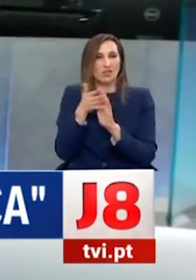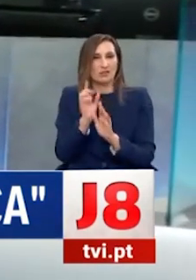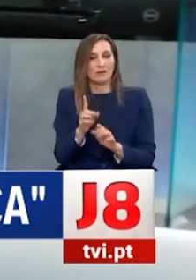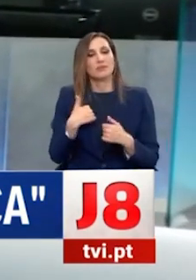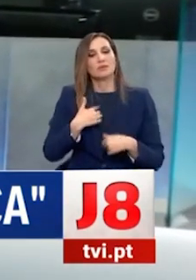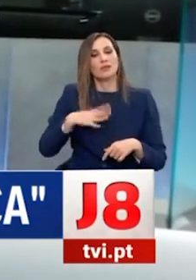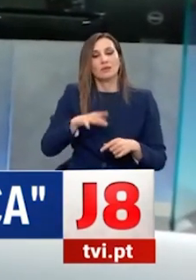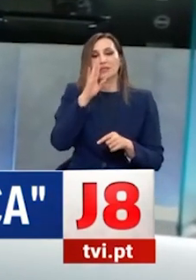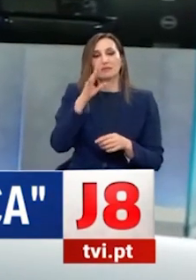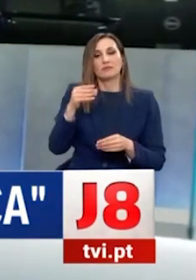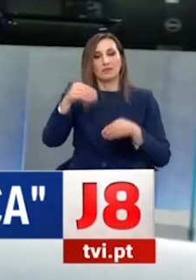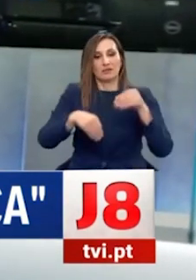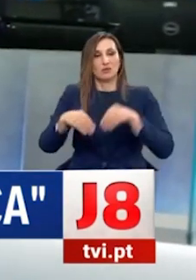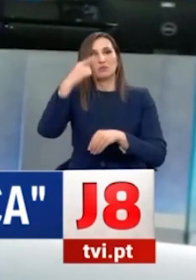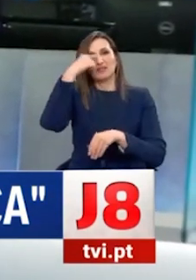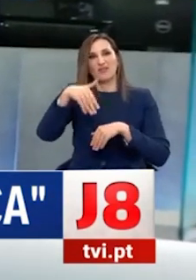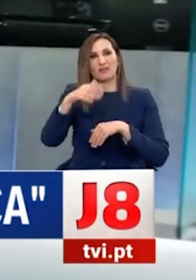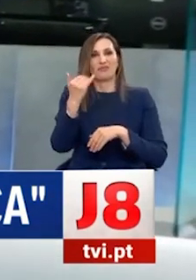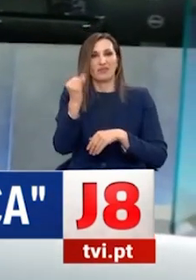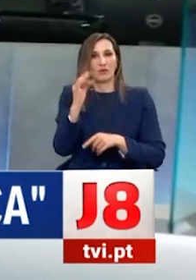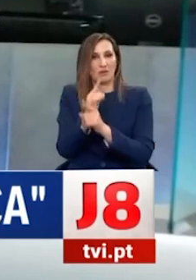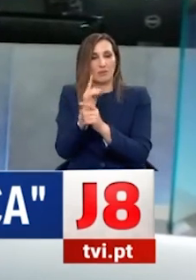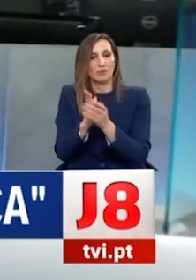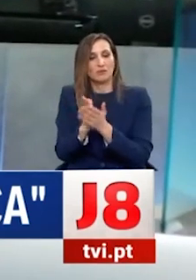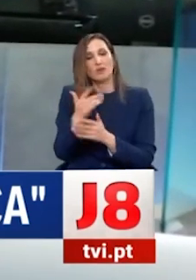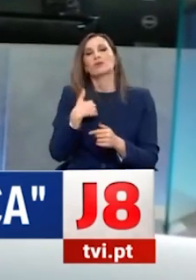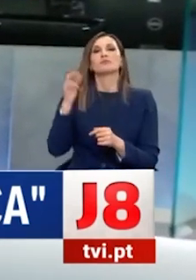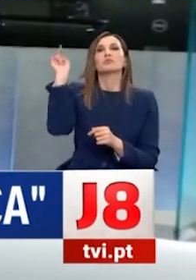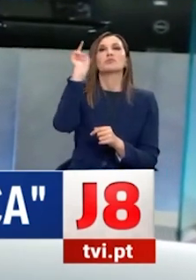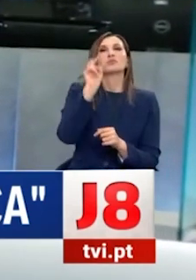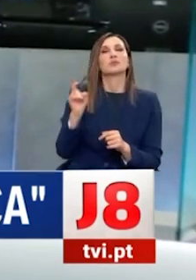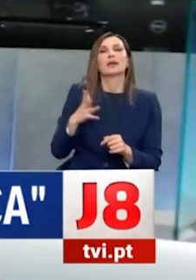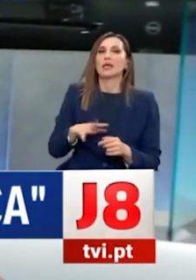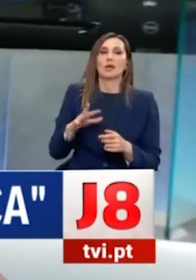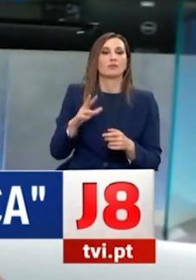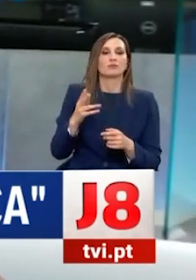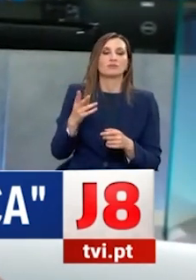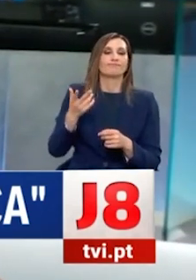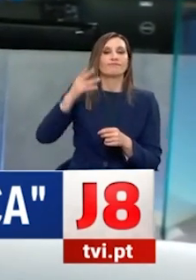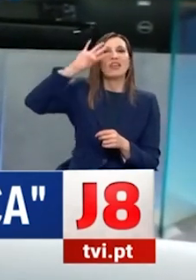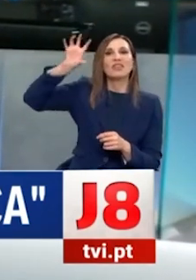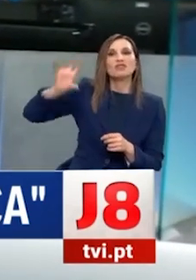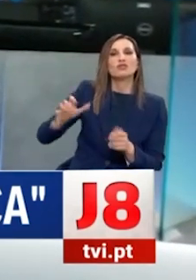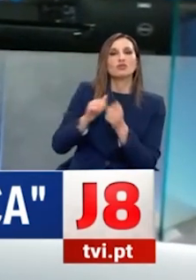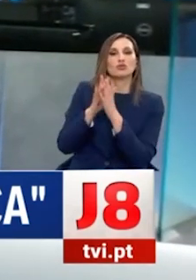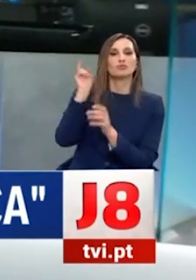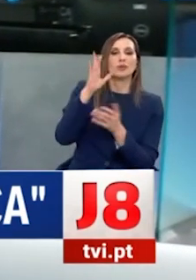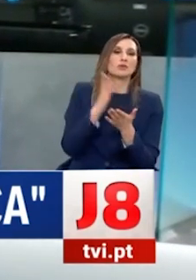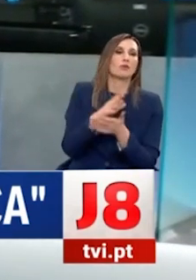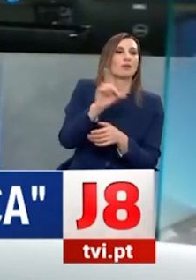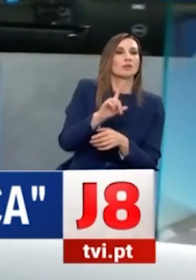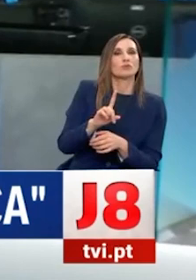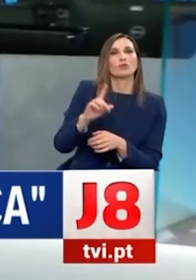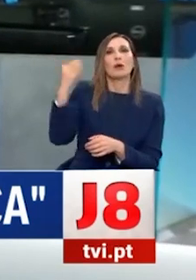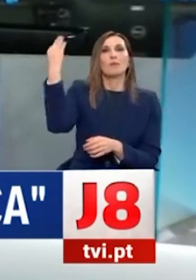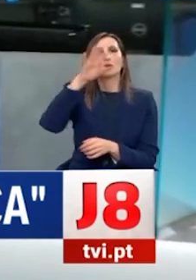faço questão, se as eleições se mantiverem, como eu penso que vai acontecer, de ir a todos os distritos. Sabe, eu estou um bocadinho cansado de as eleições serem Lisboa, Porto e